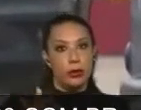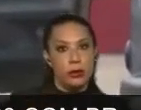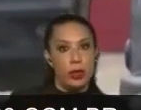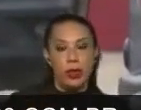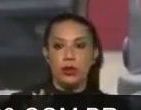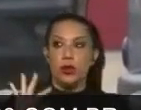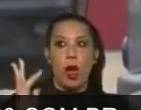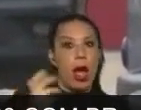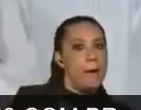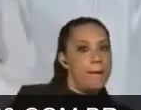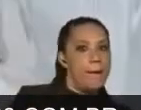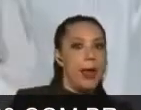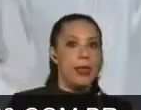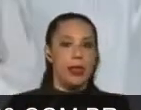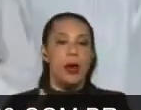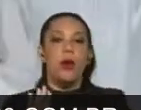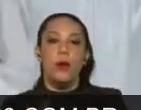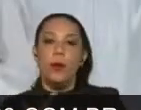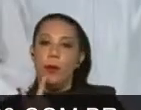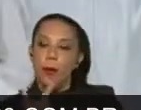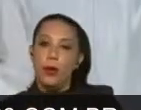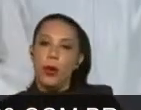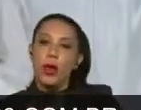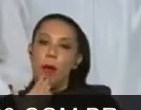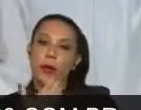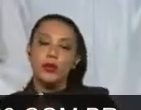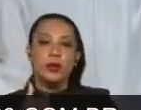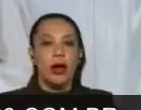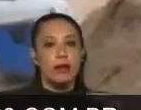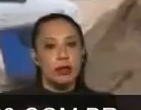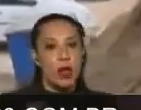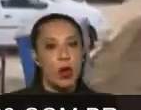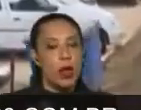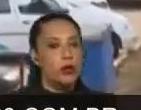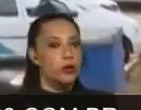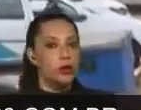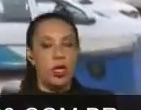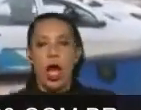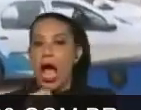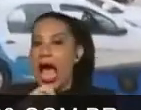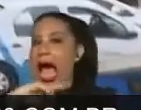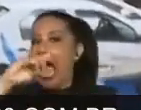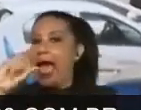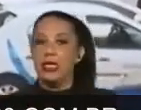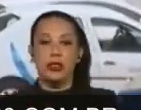vista ambiental, pois o pedido de avaliação da construção ainda não tinha sido respondido.